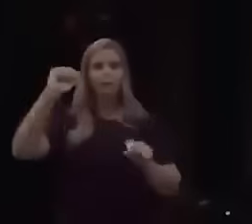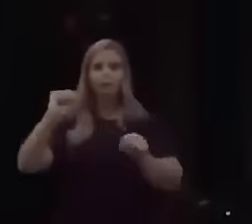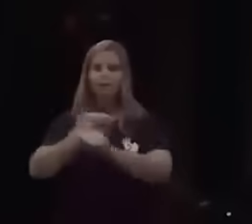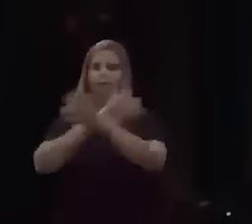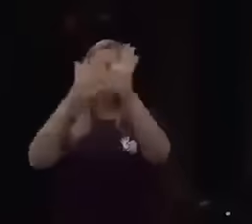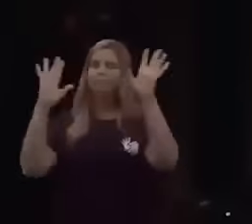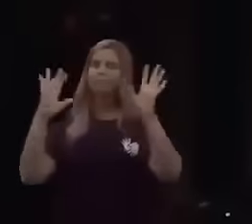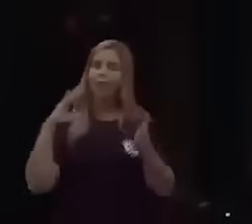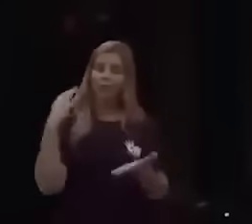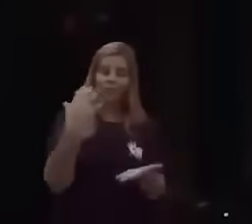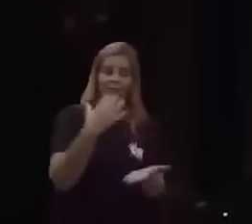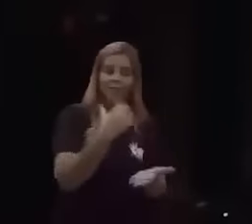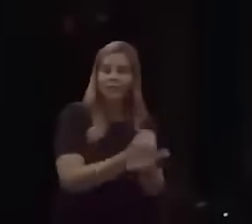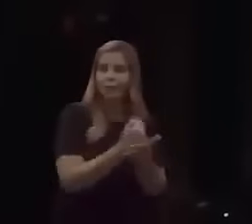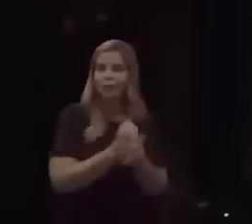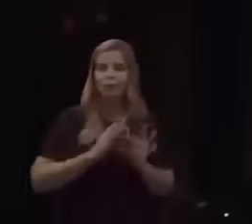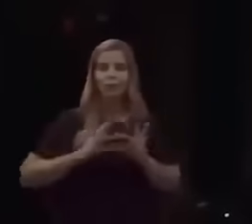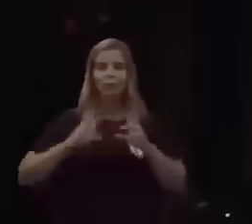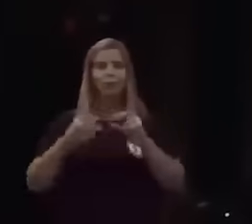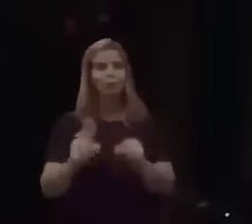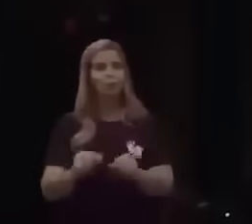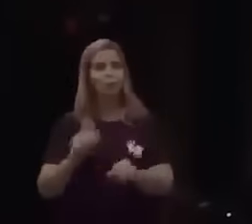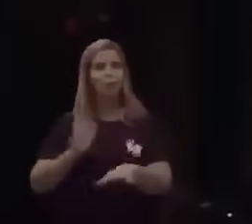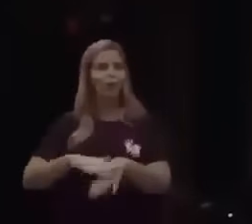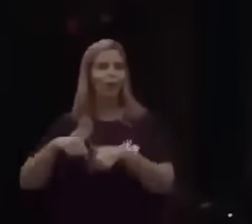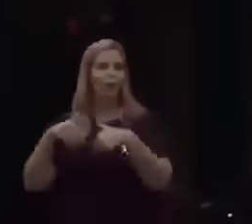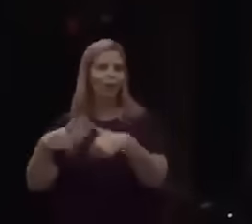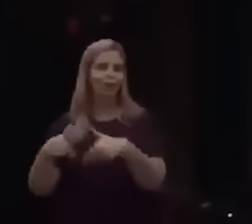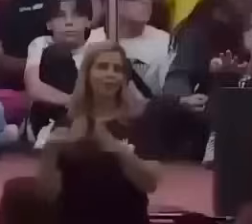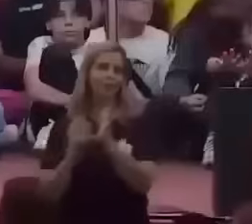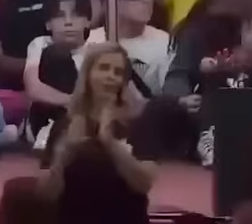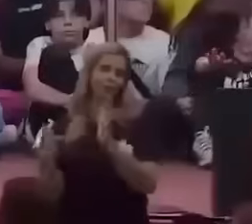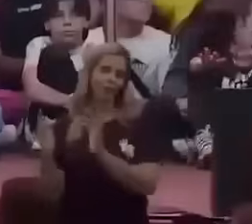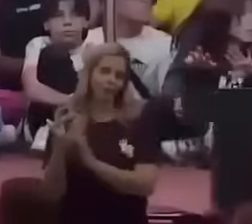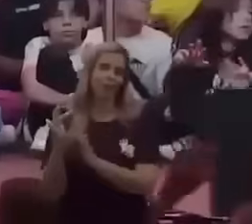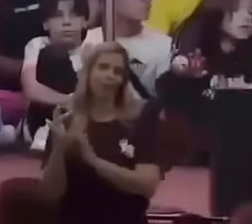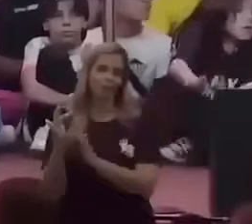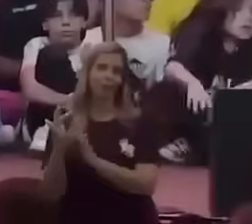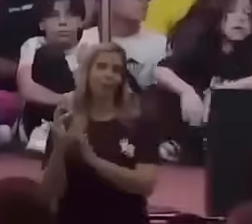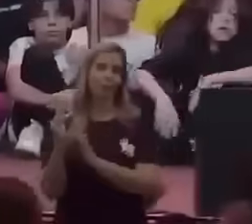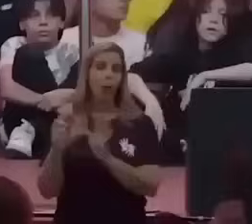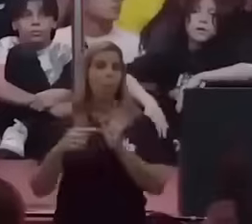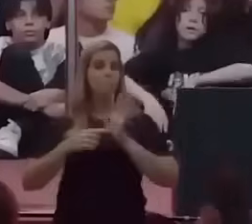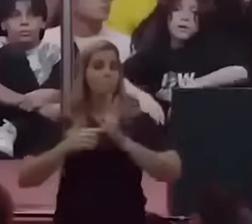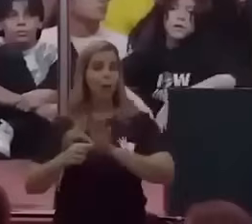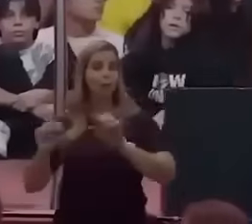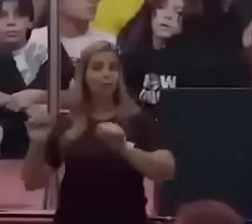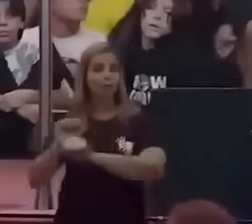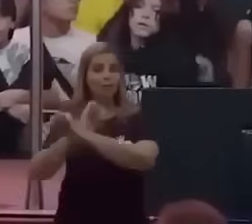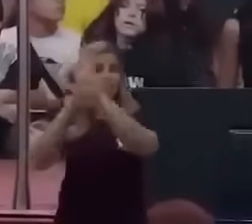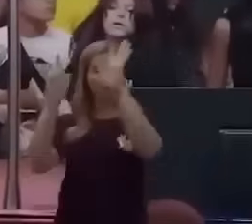A salvação é obra dele de ponta a ponta, para que a glória seja toda dele.